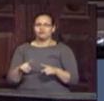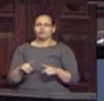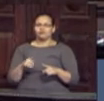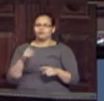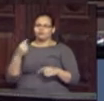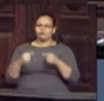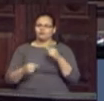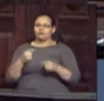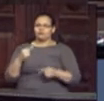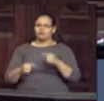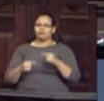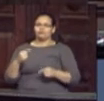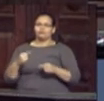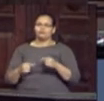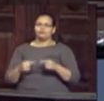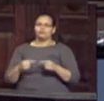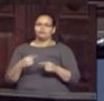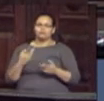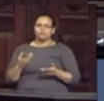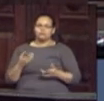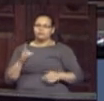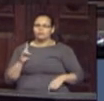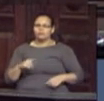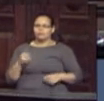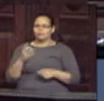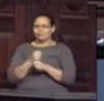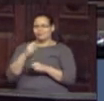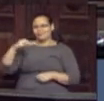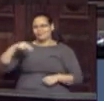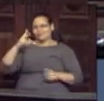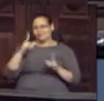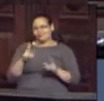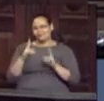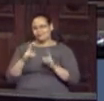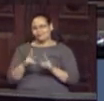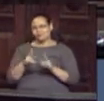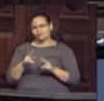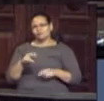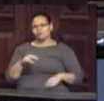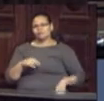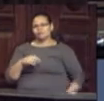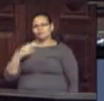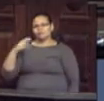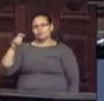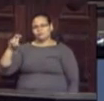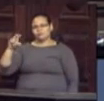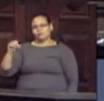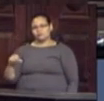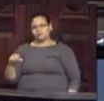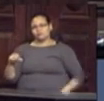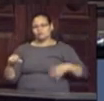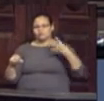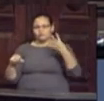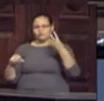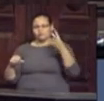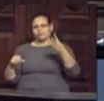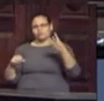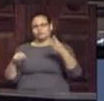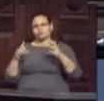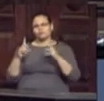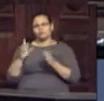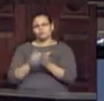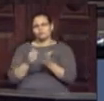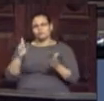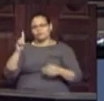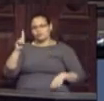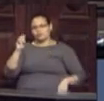nem política nem partidária, é da mera aritmética e do bom senso. Se éramos 59 e 43 se pronunciaram, e está aqui no Diário Oficial